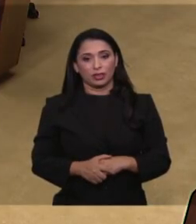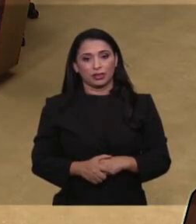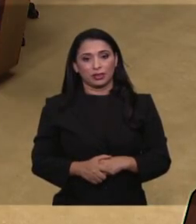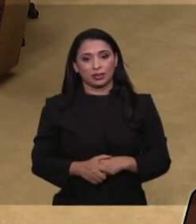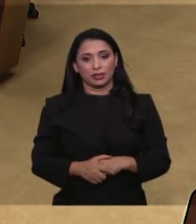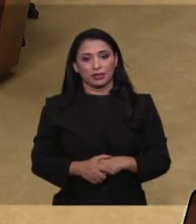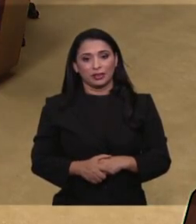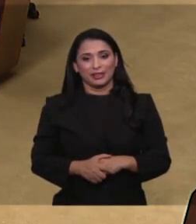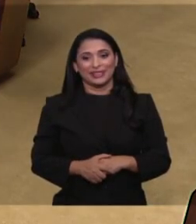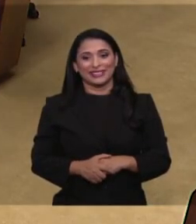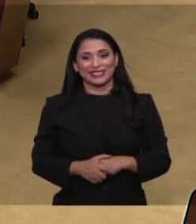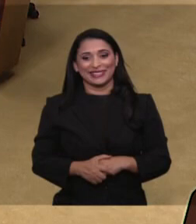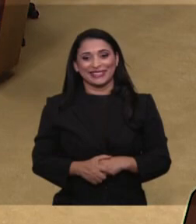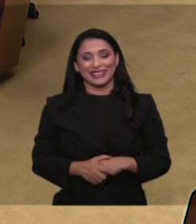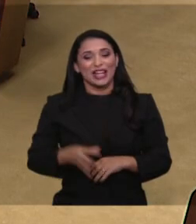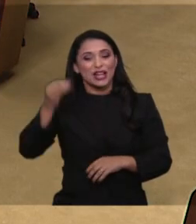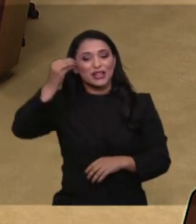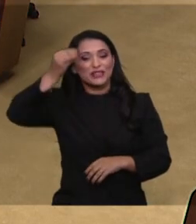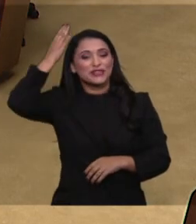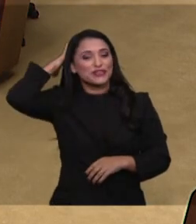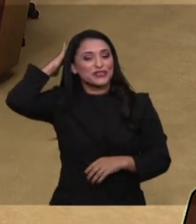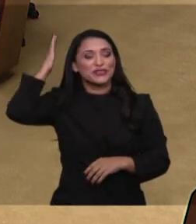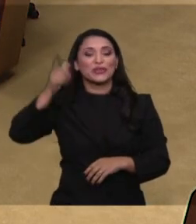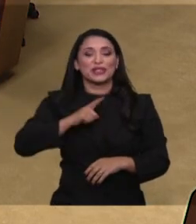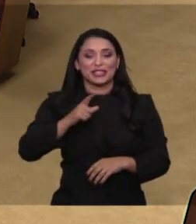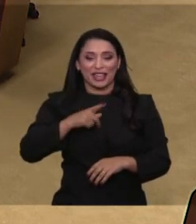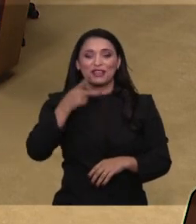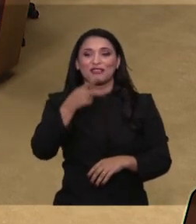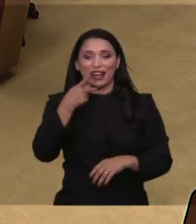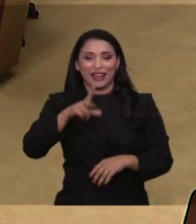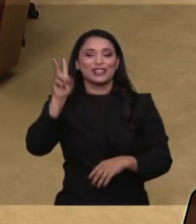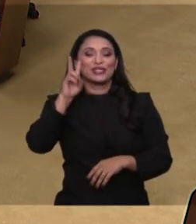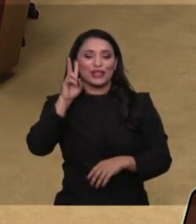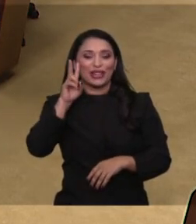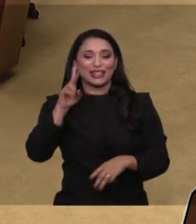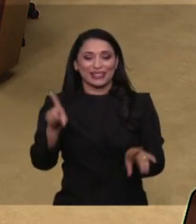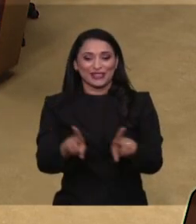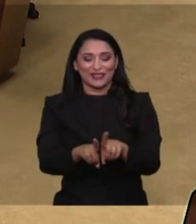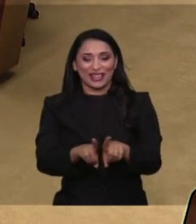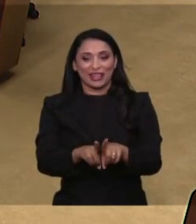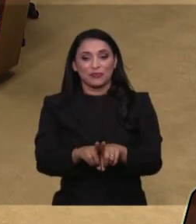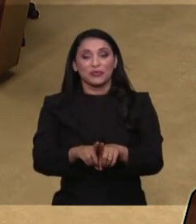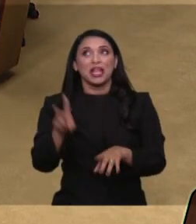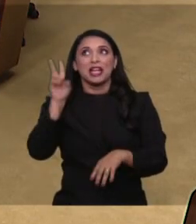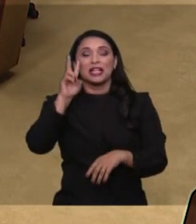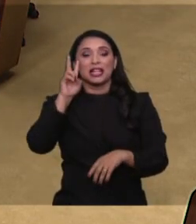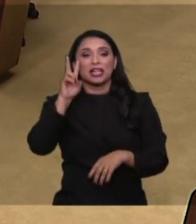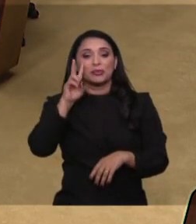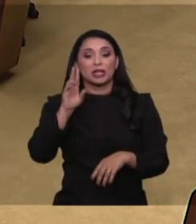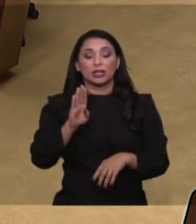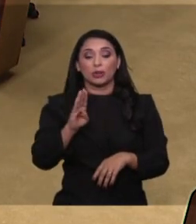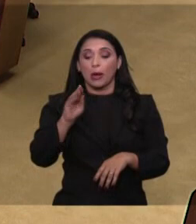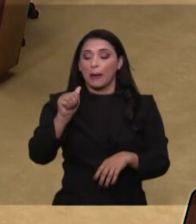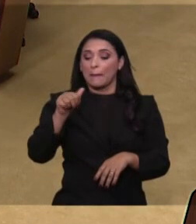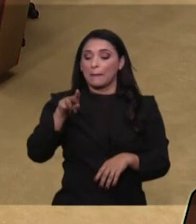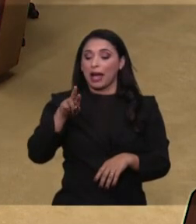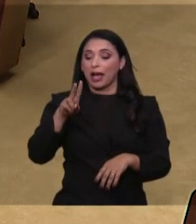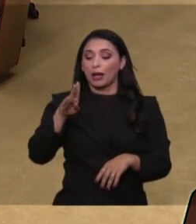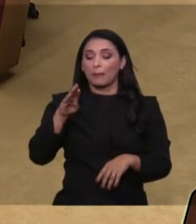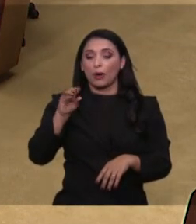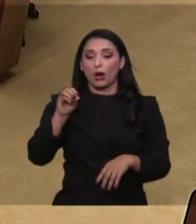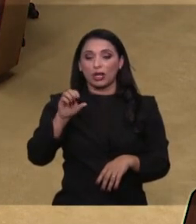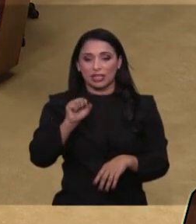ponto. Curiosidades históricas. Mas nós estamos aqui a trabalho, ministro. Lembrando o Barbosa Moreira, ele